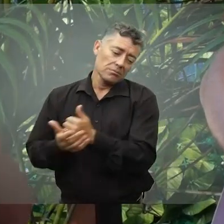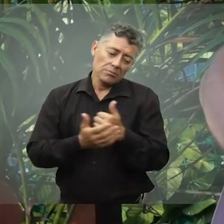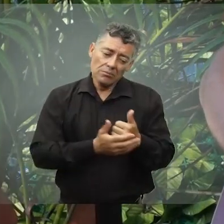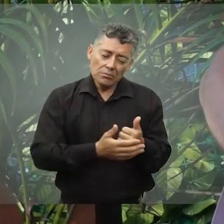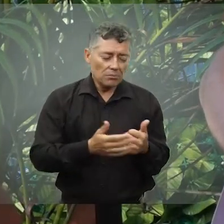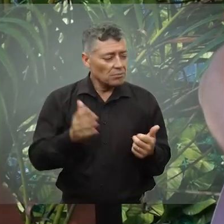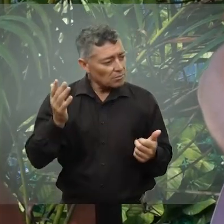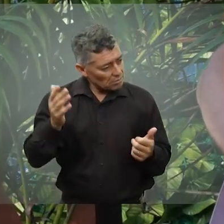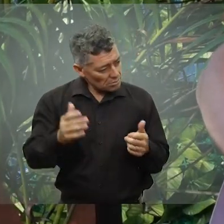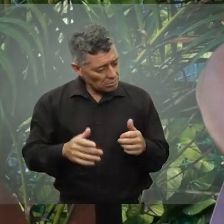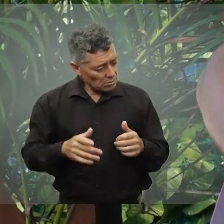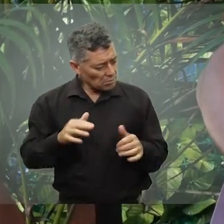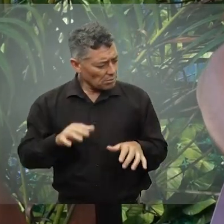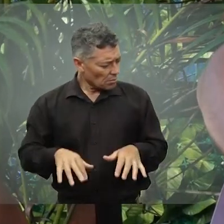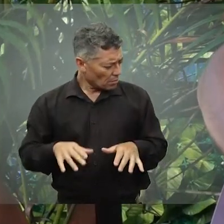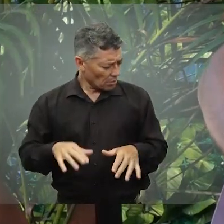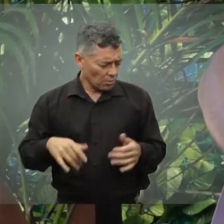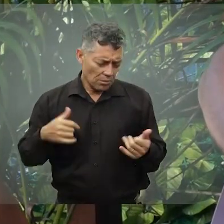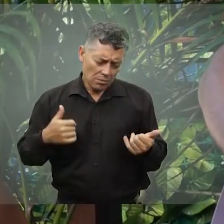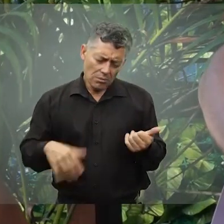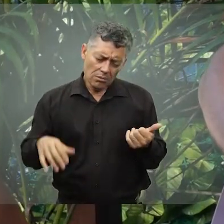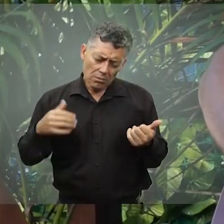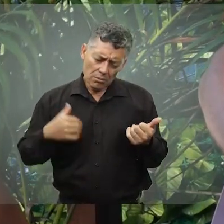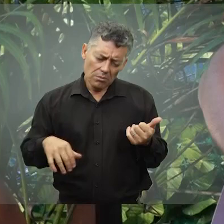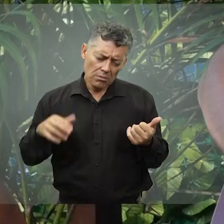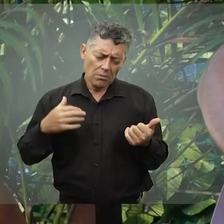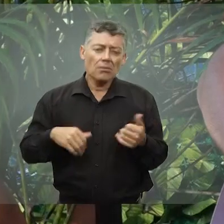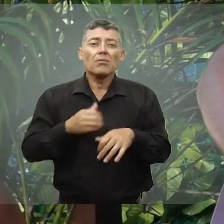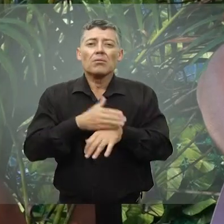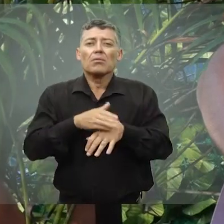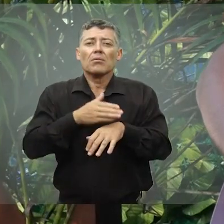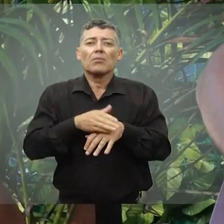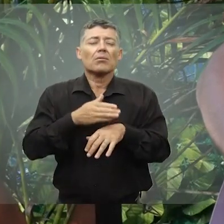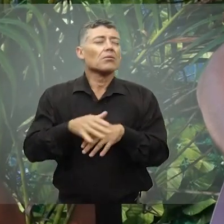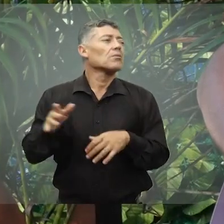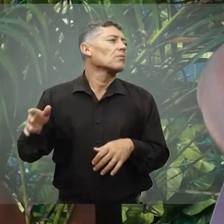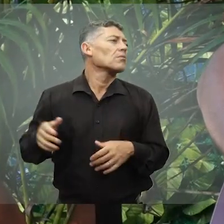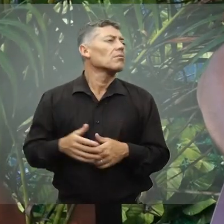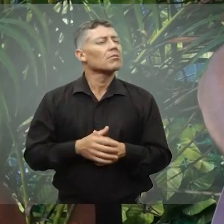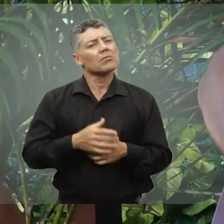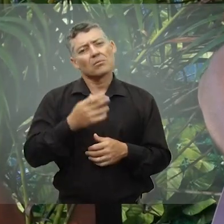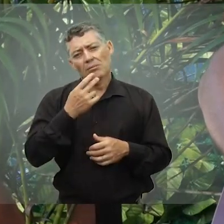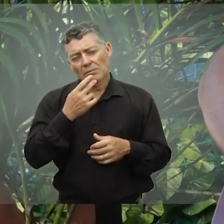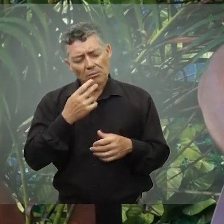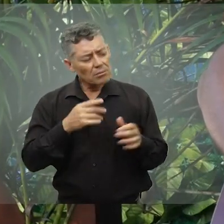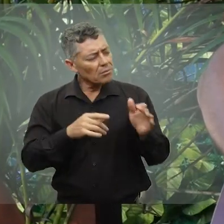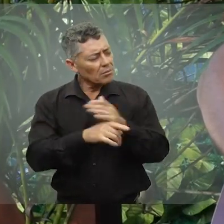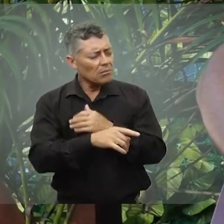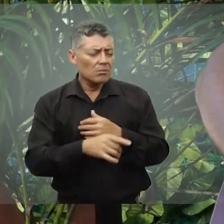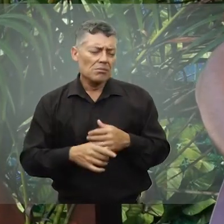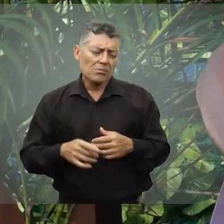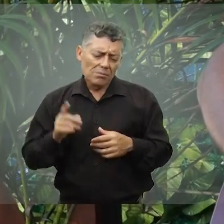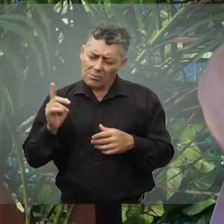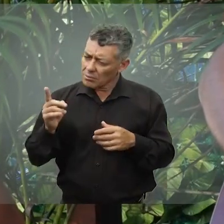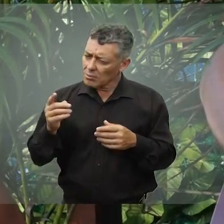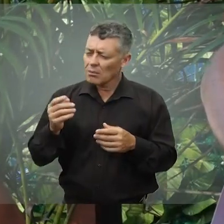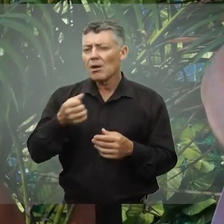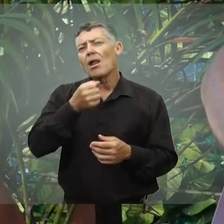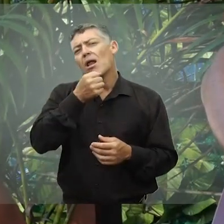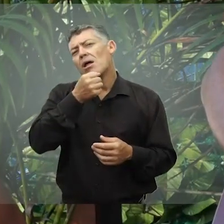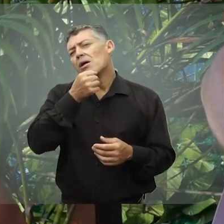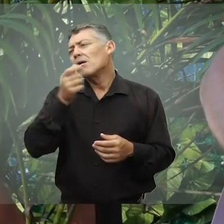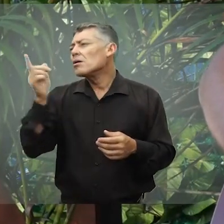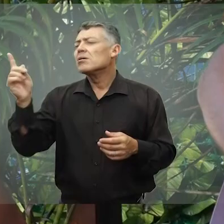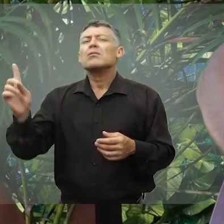ele tocava percussão, para onde ele estava ensaiando. Quando chegou lá nesse ensaio, o cantor